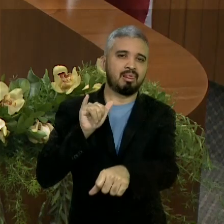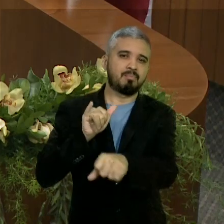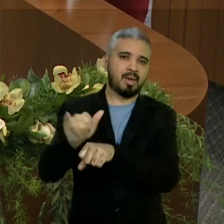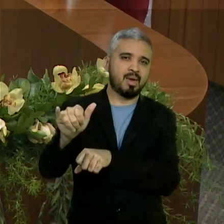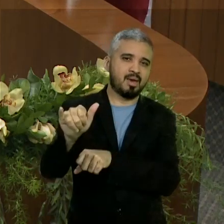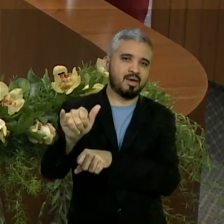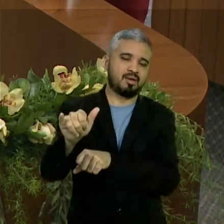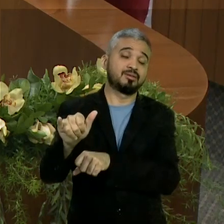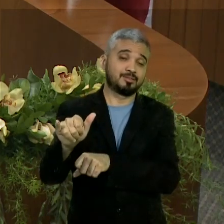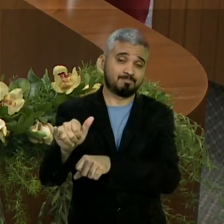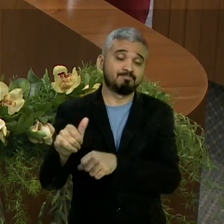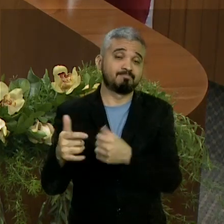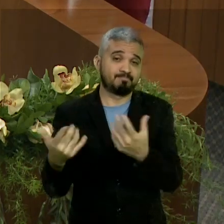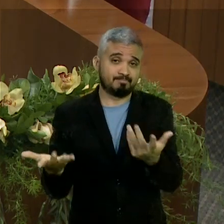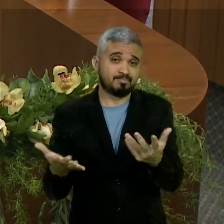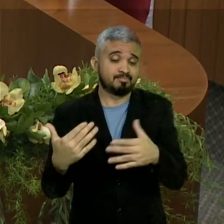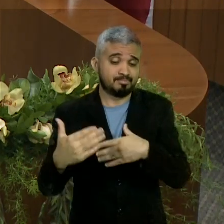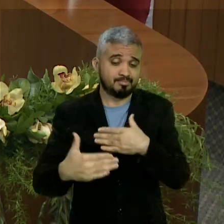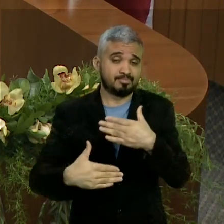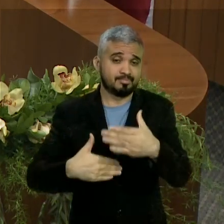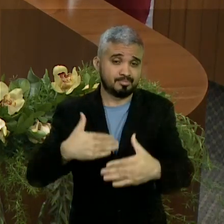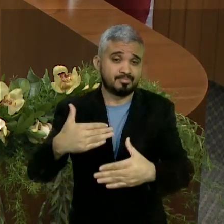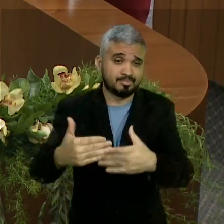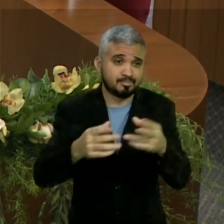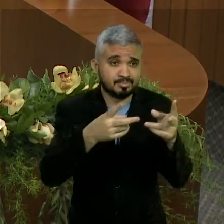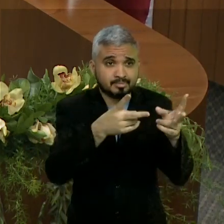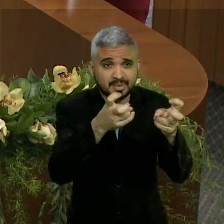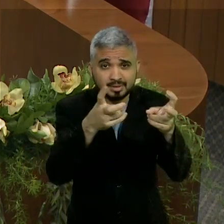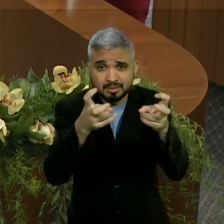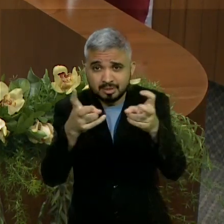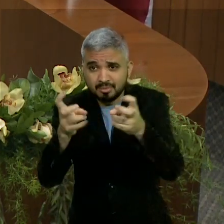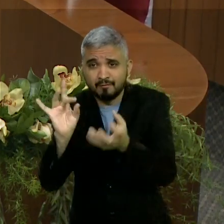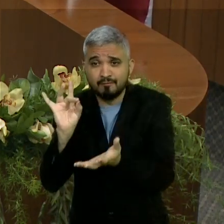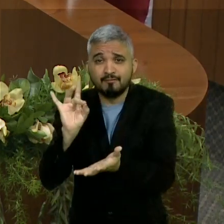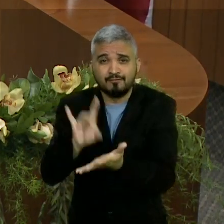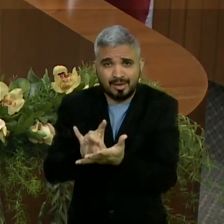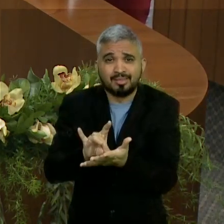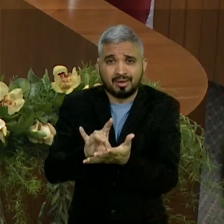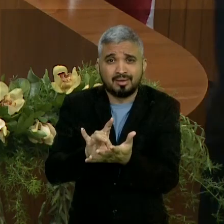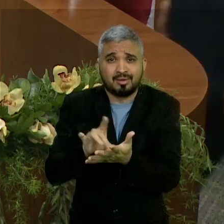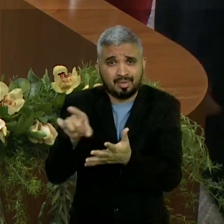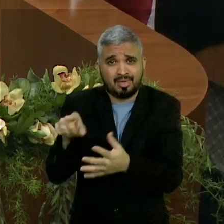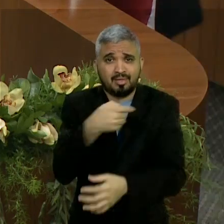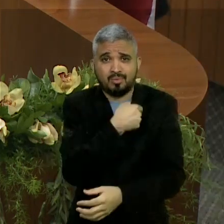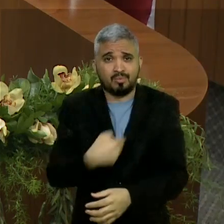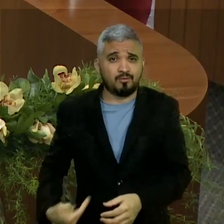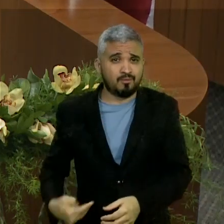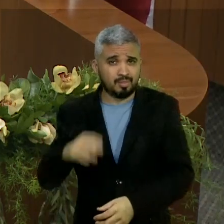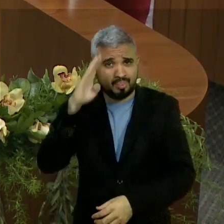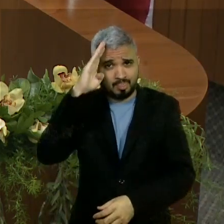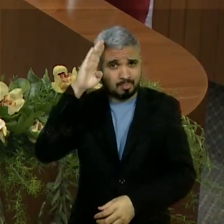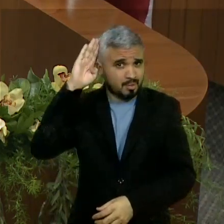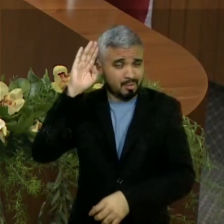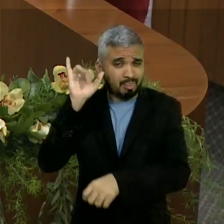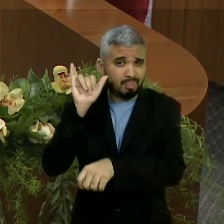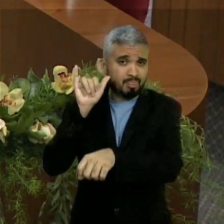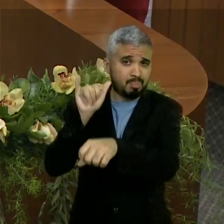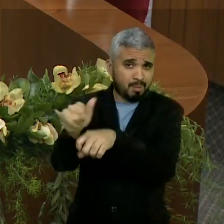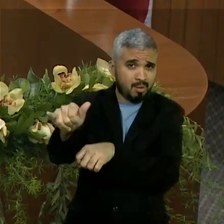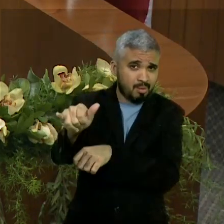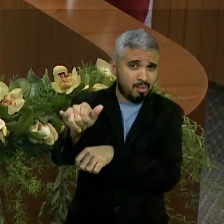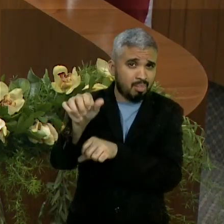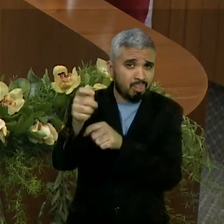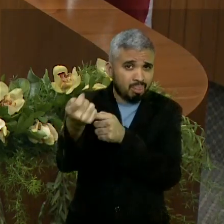Infelizmente essa realidade quer seja em situações pontuais que seja em situações mais Gerais mas eu